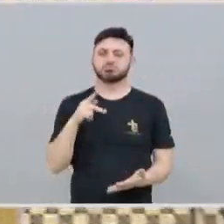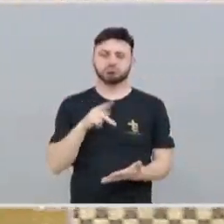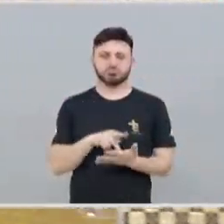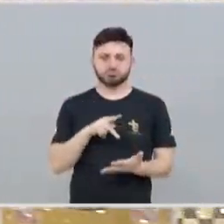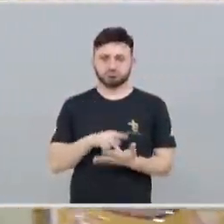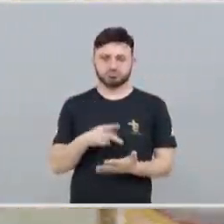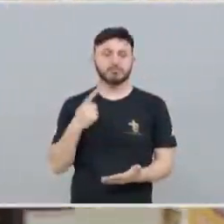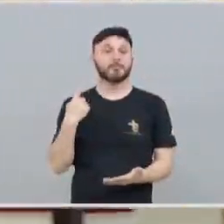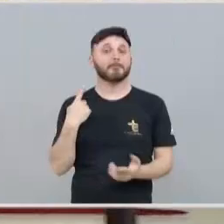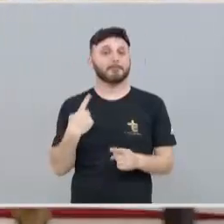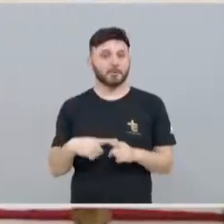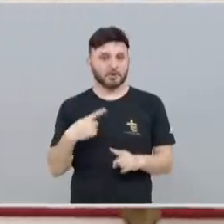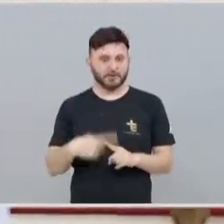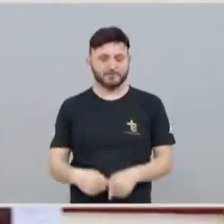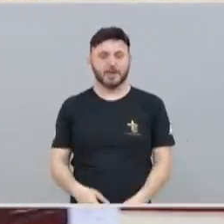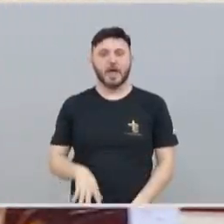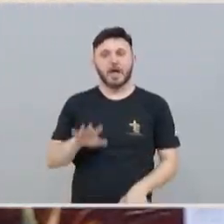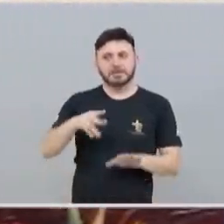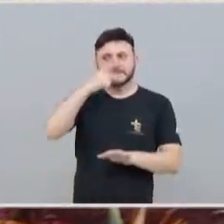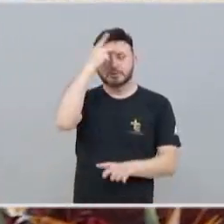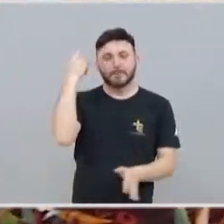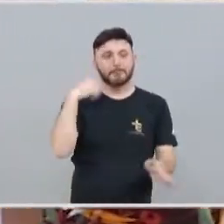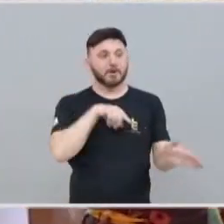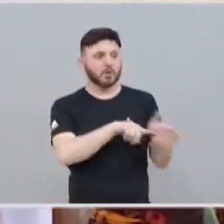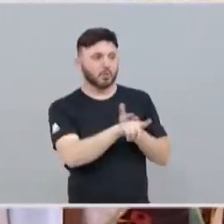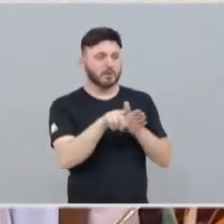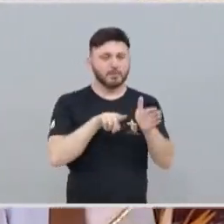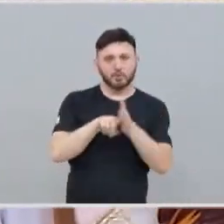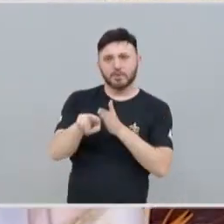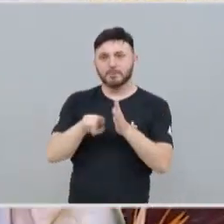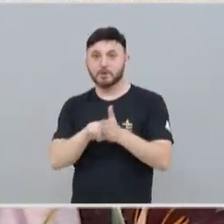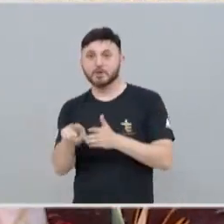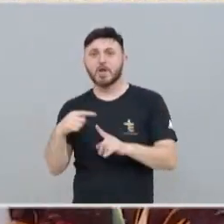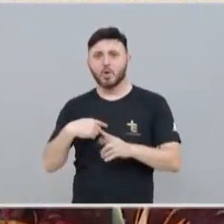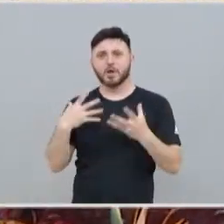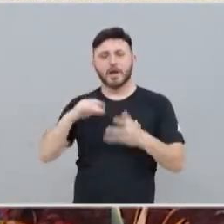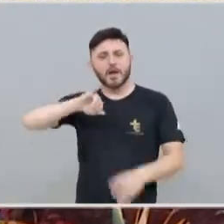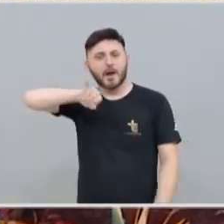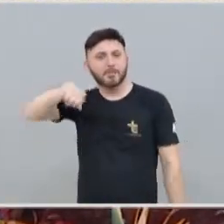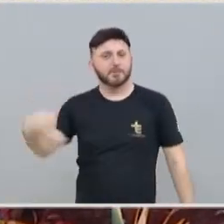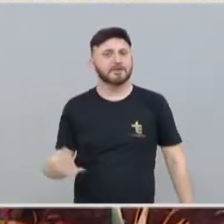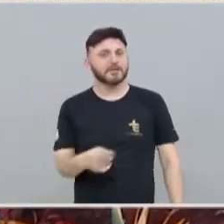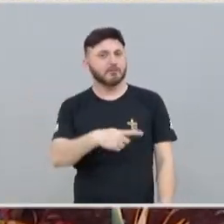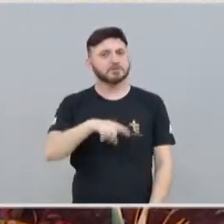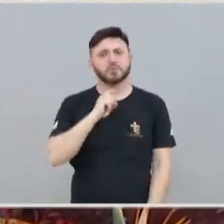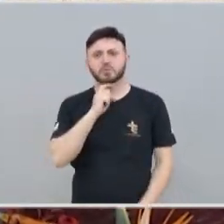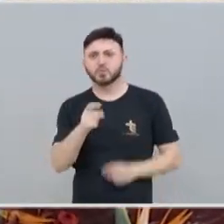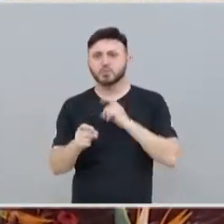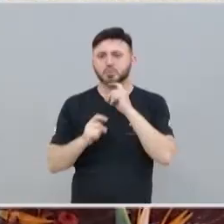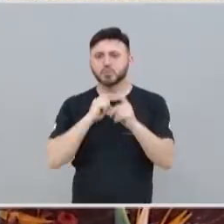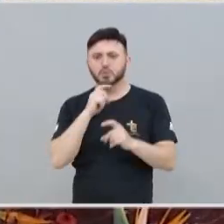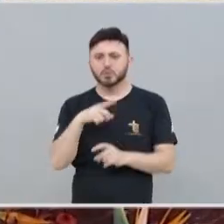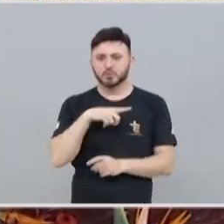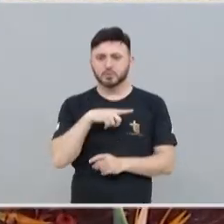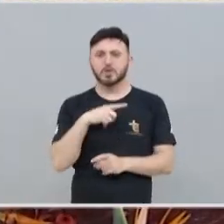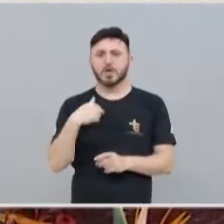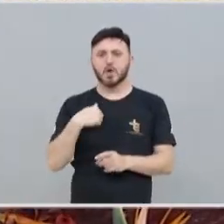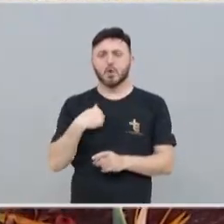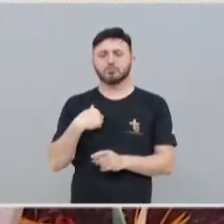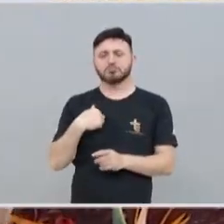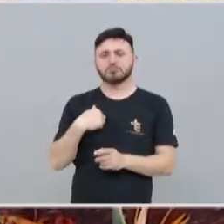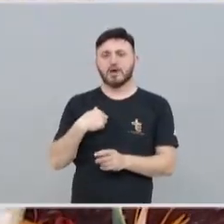aparecem de todo gênero e quer aproveitar para tirar muitas dúvidas para quem já sabe que seja